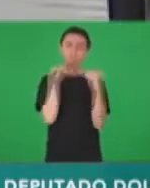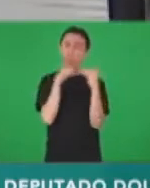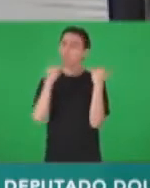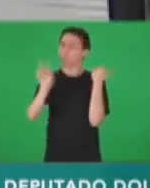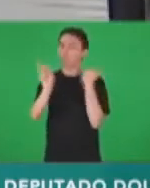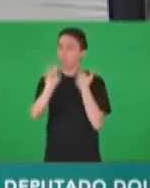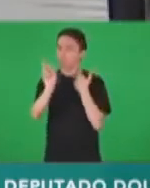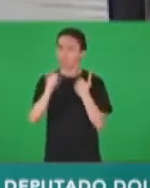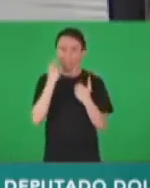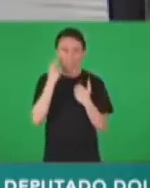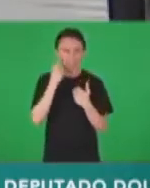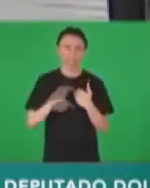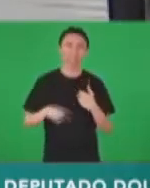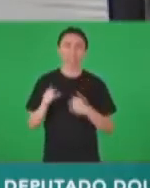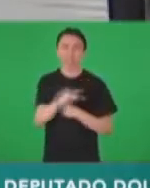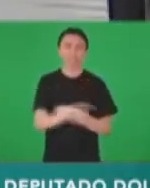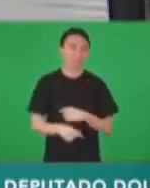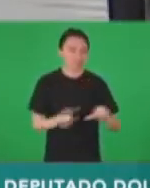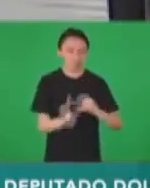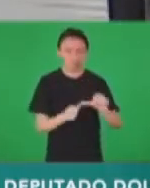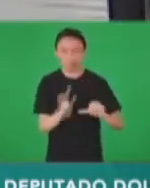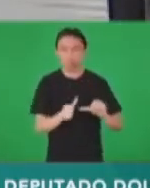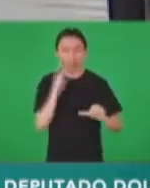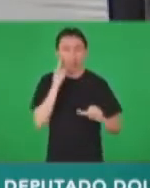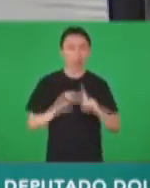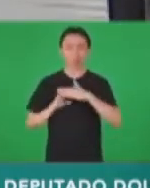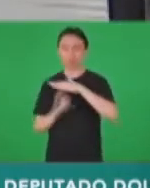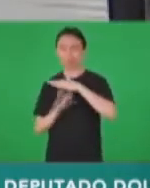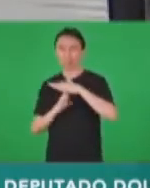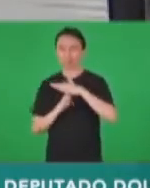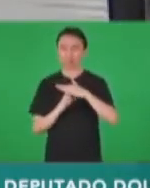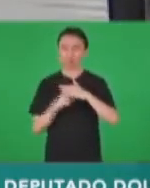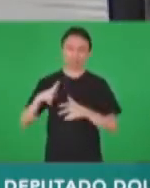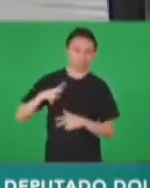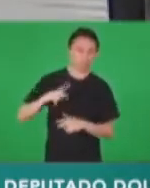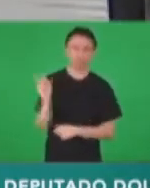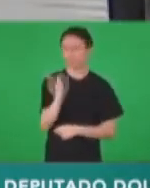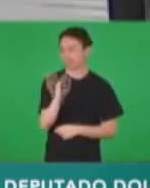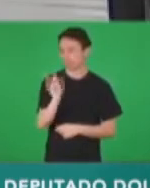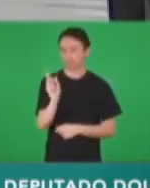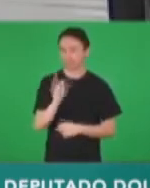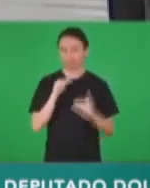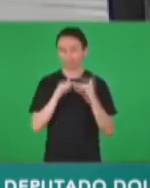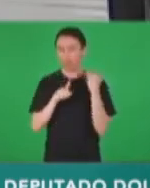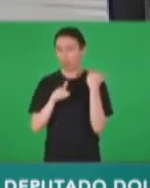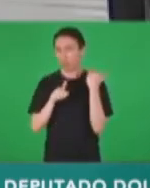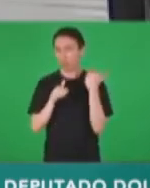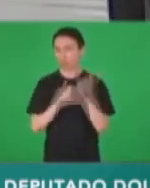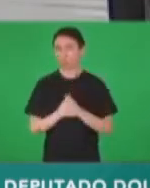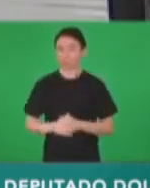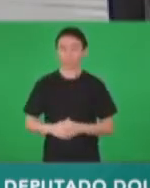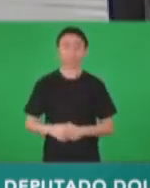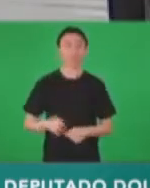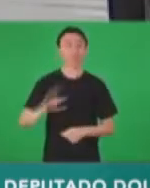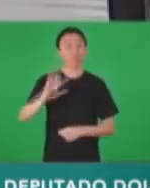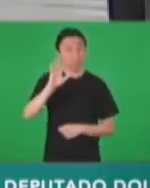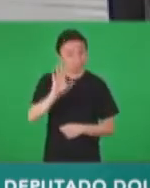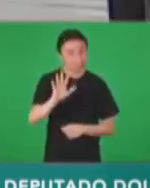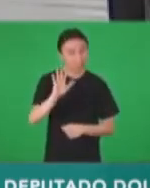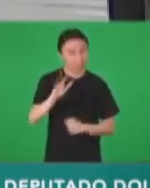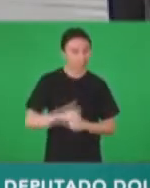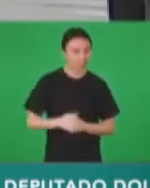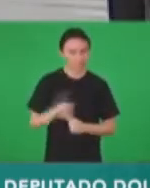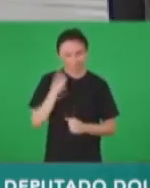Para o deputado Jorge do Carmo, é preciso ter um equilíbrio para a criação dessas unidades de saneamento dos municípios. Como é que a gente